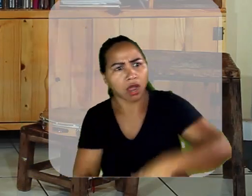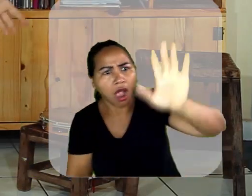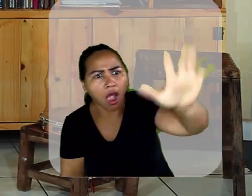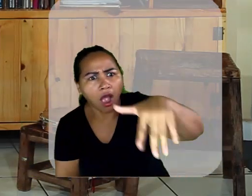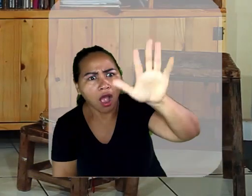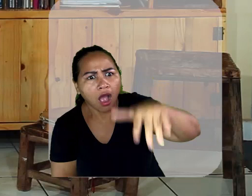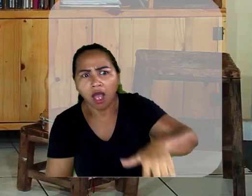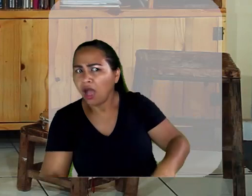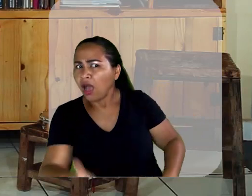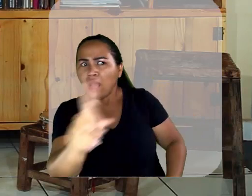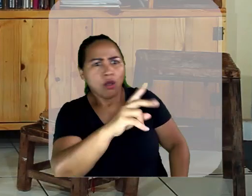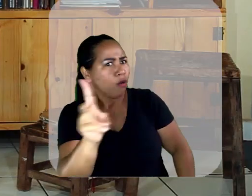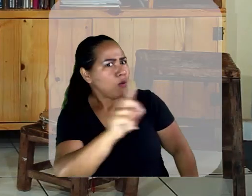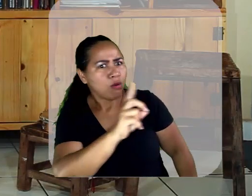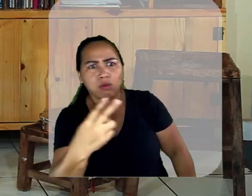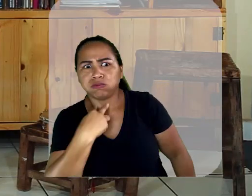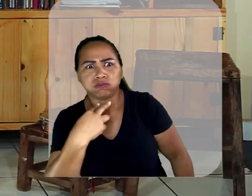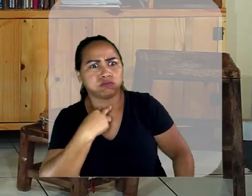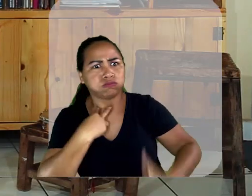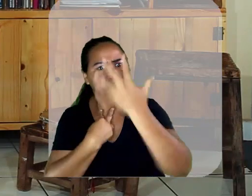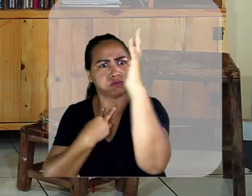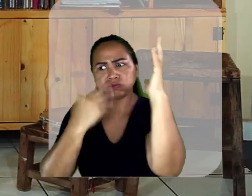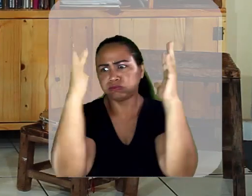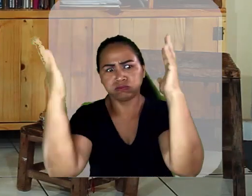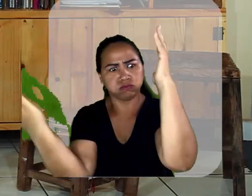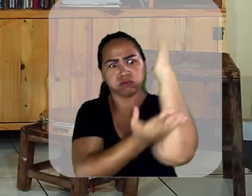palmeiras, ei, não derrube os